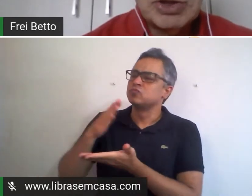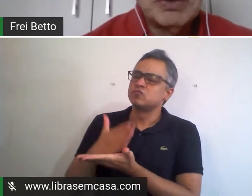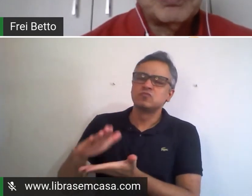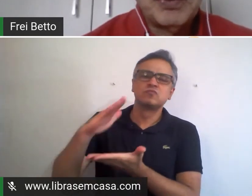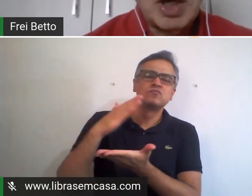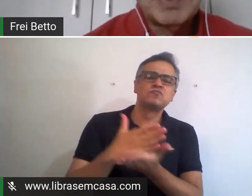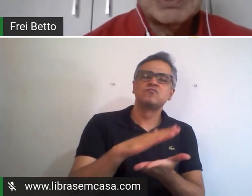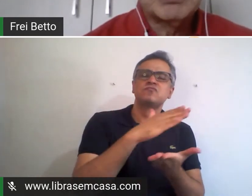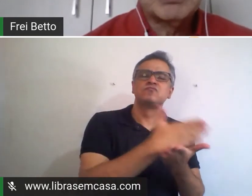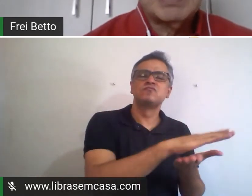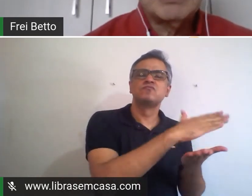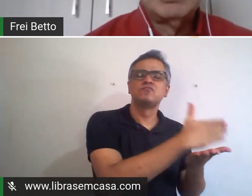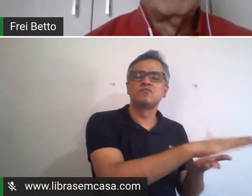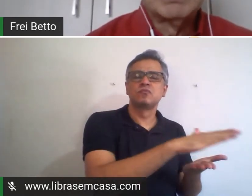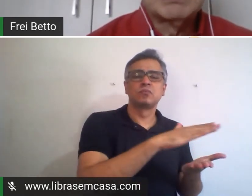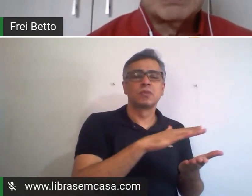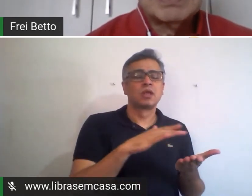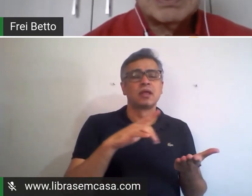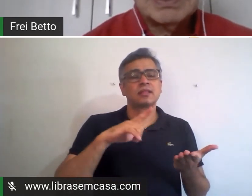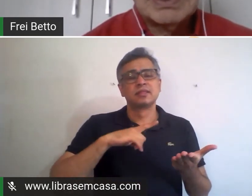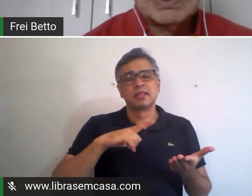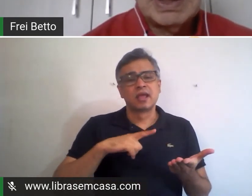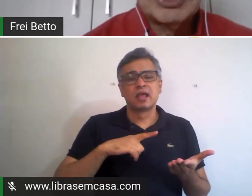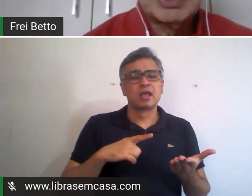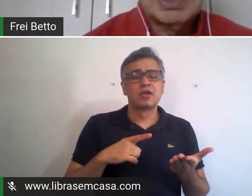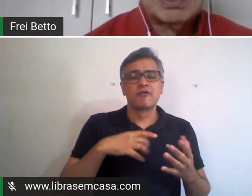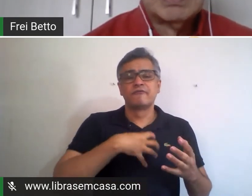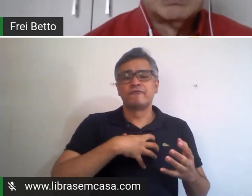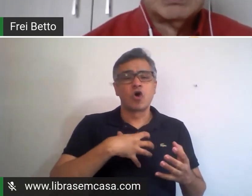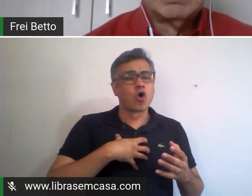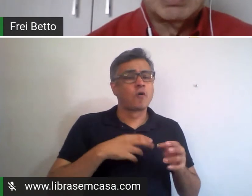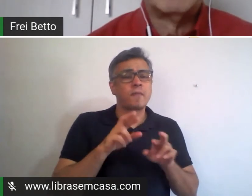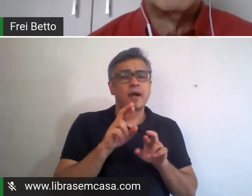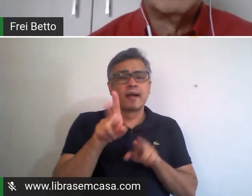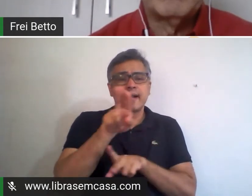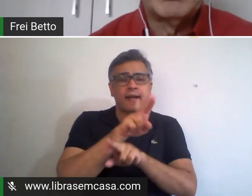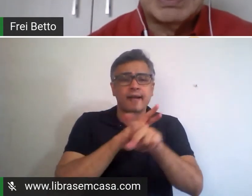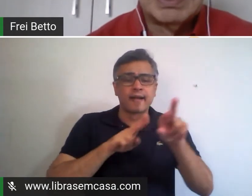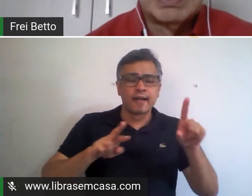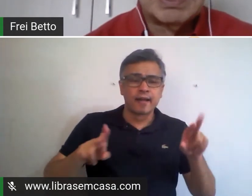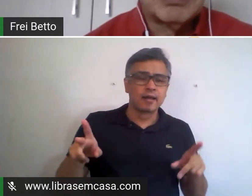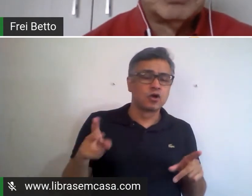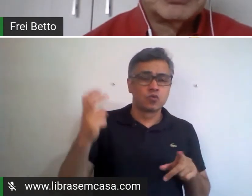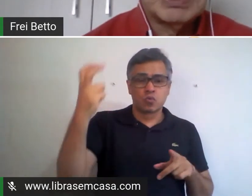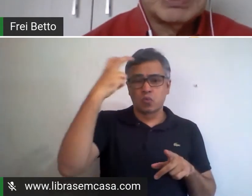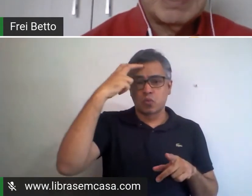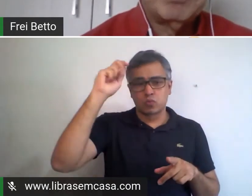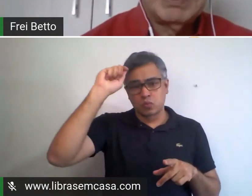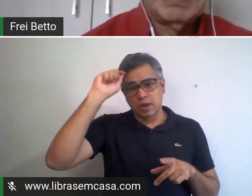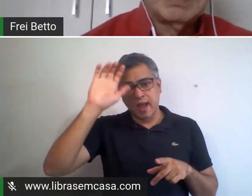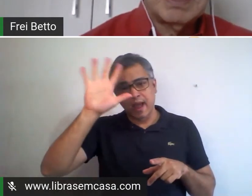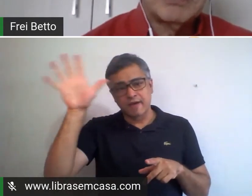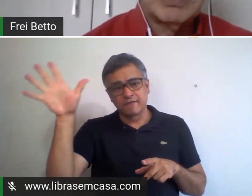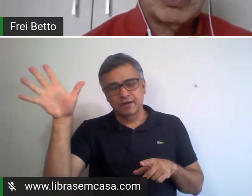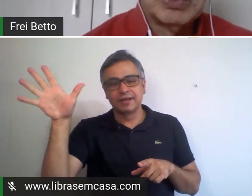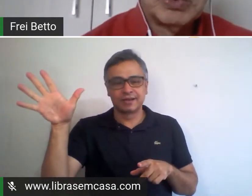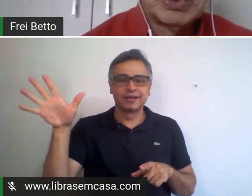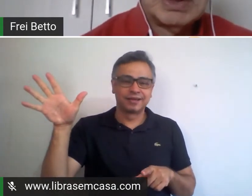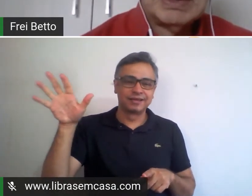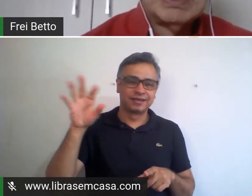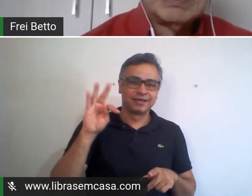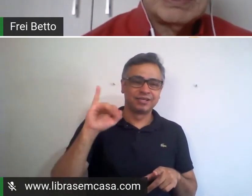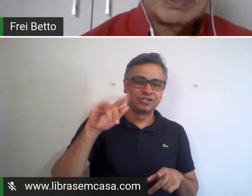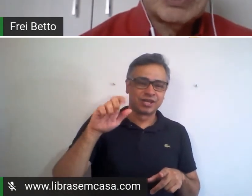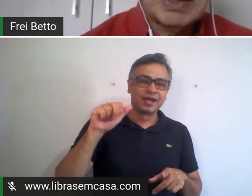milhares de formas alternativas, seja na cultura africana, como o Tiganá bem